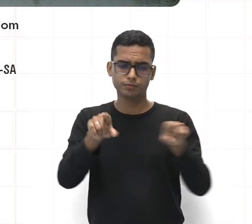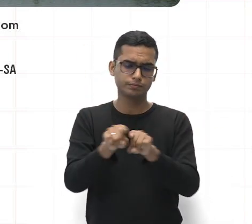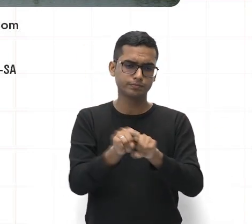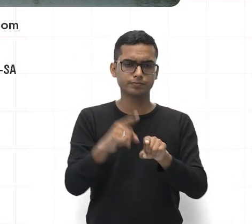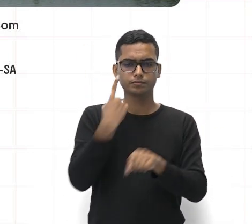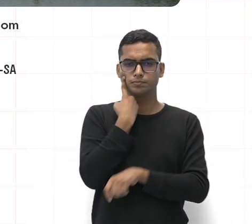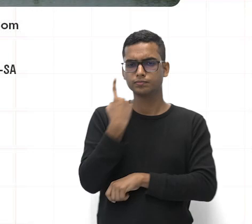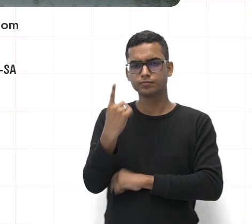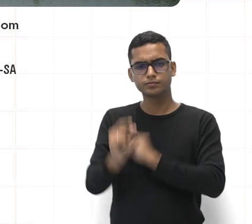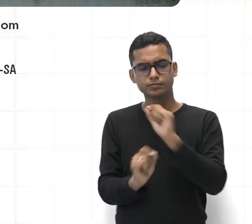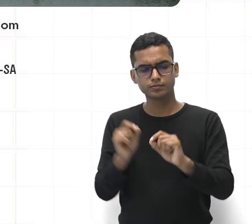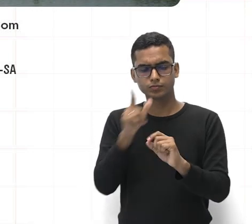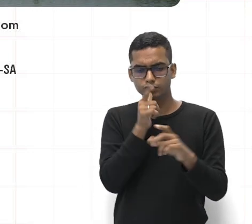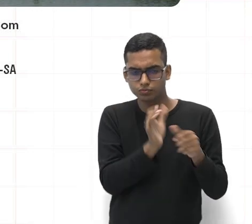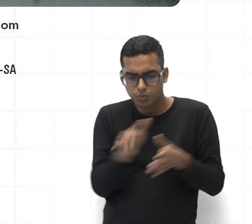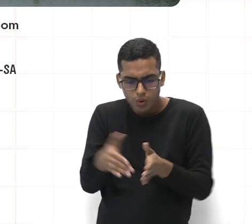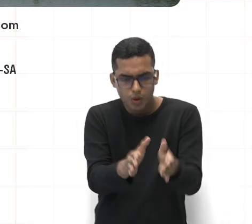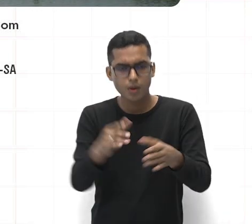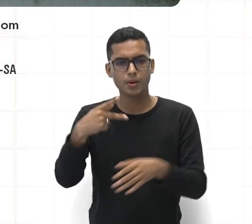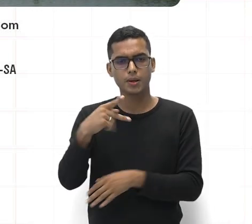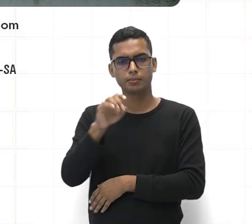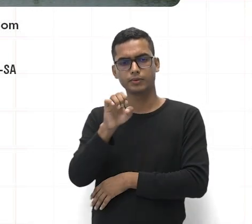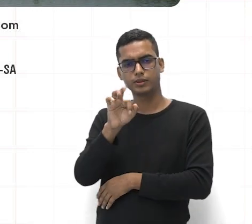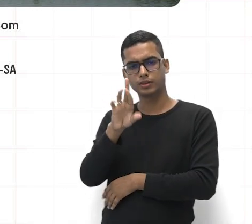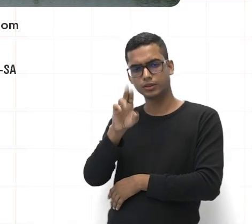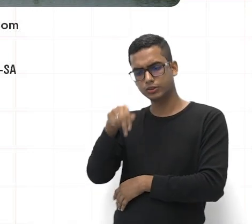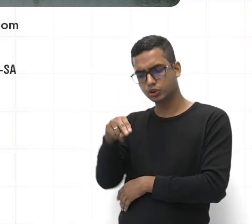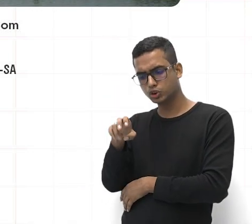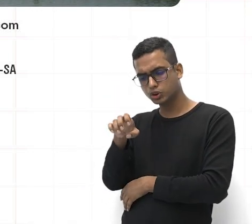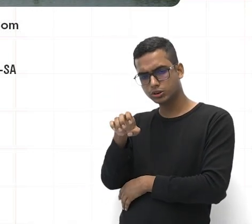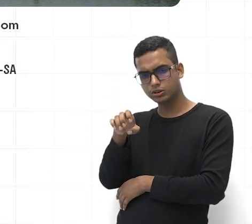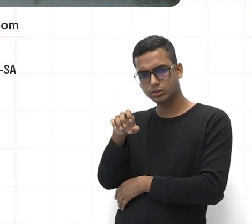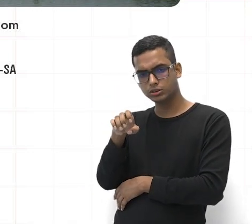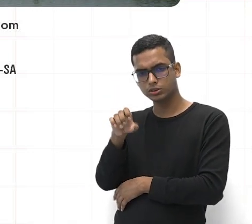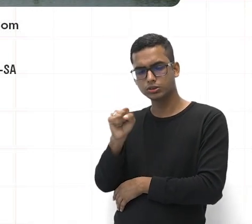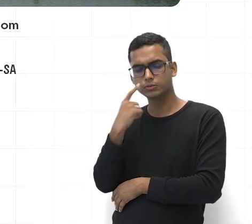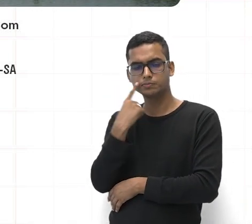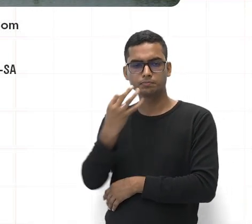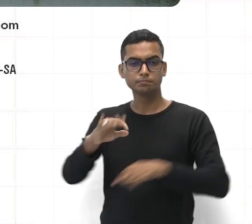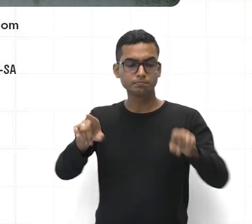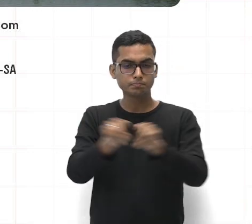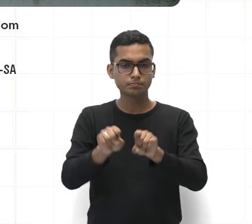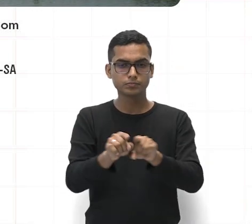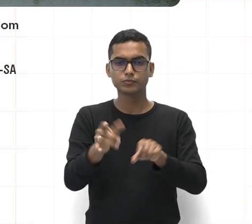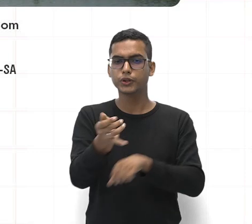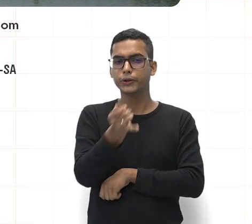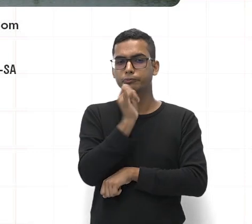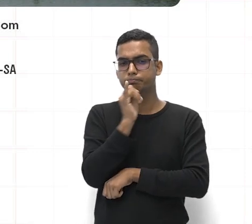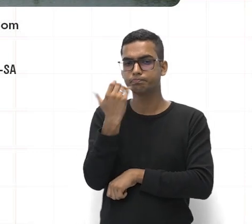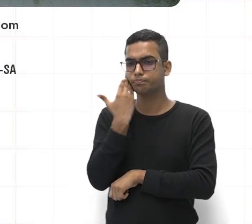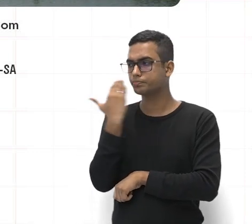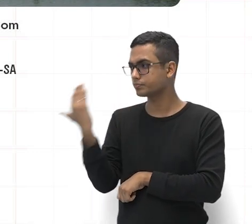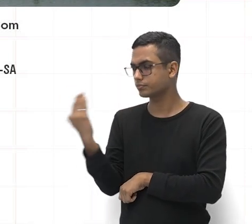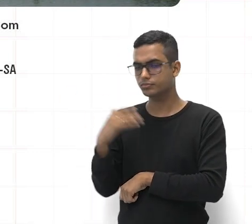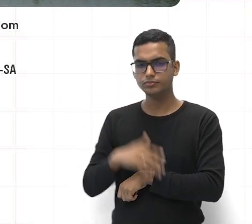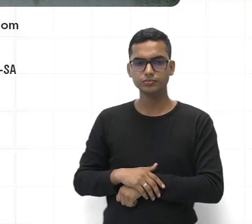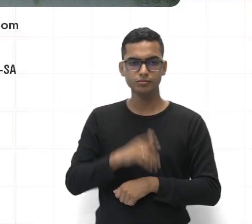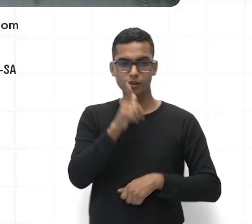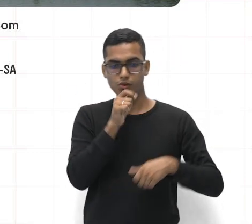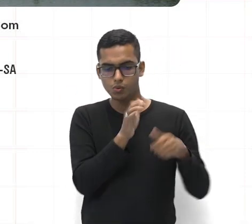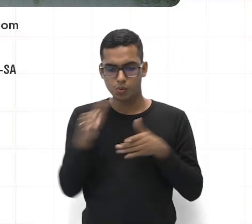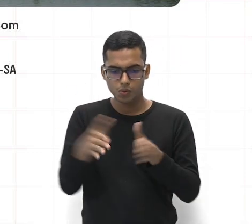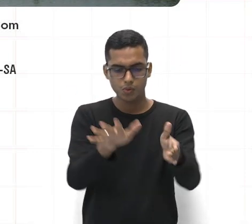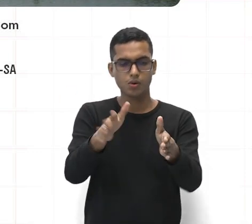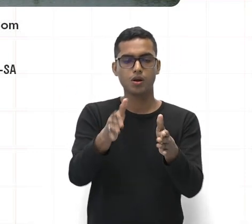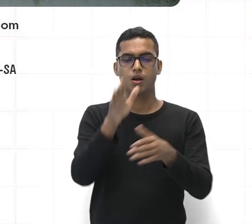esses são chamados de rios perenes. E nós temos ainda, um exemplo de rio perene é o rio Amazonas.